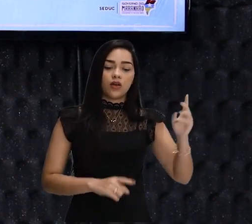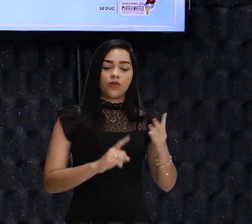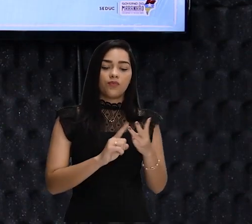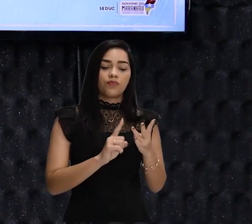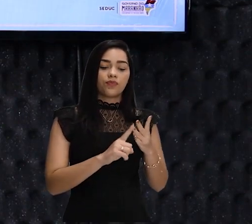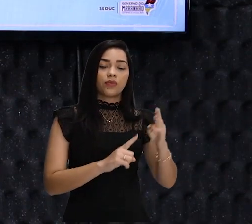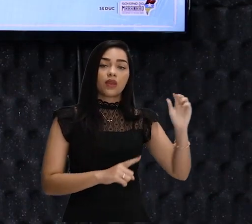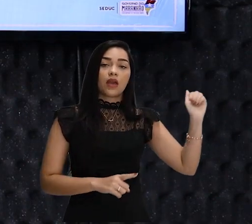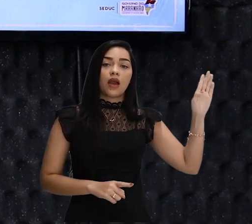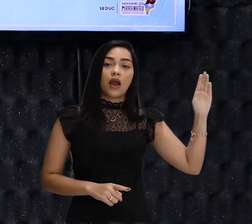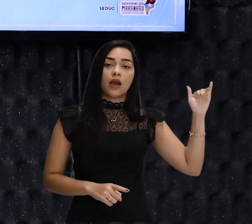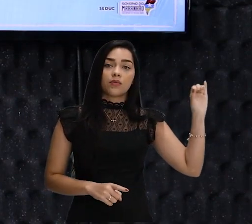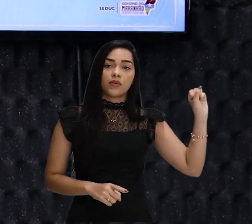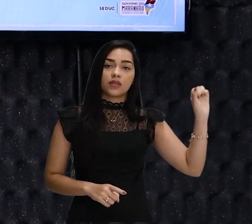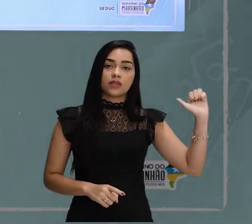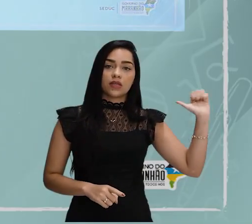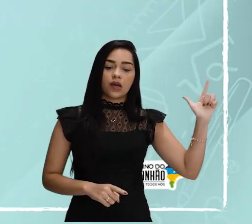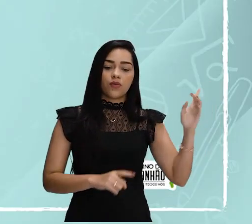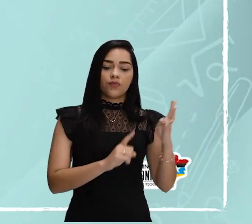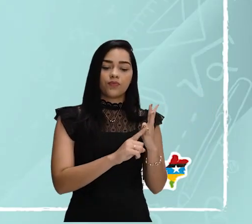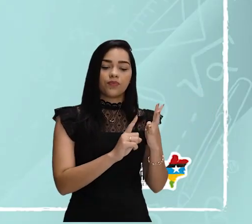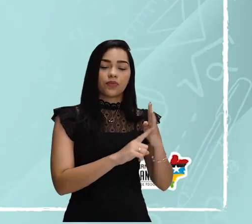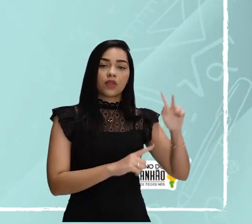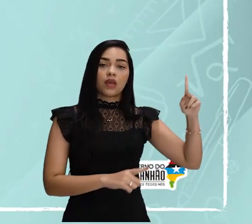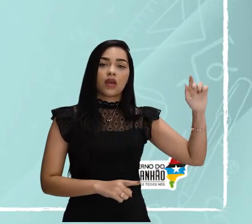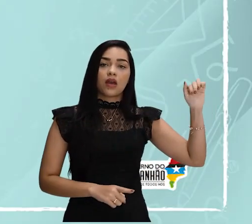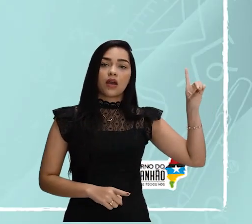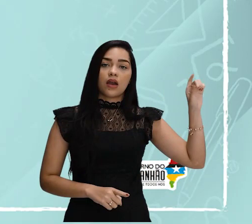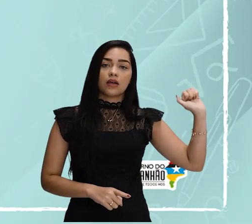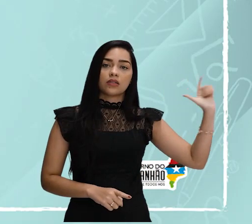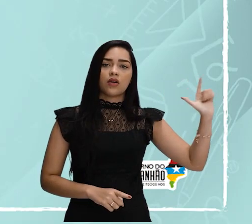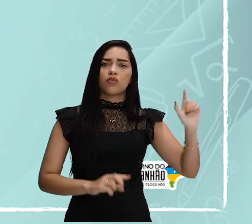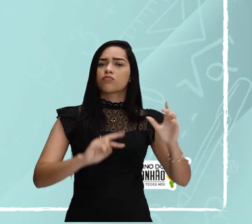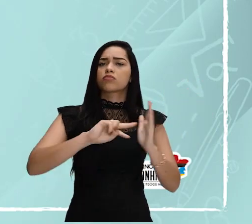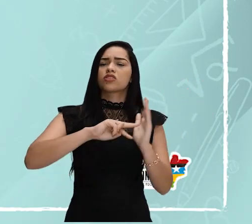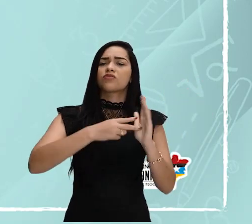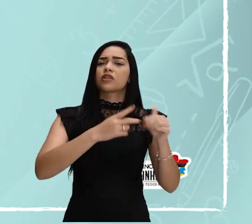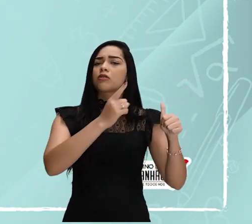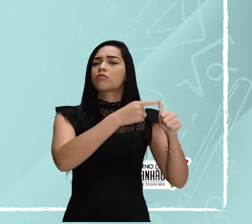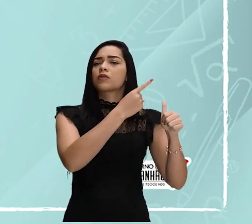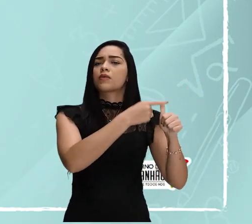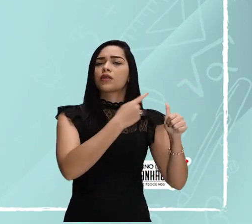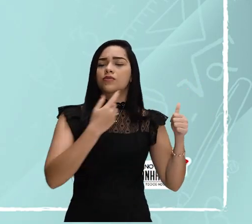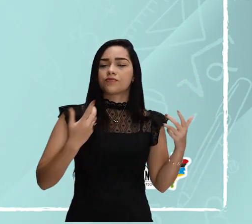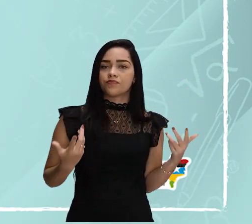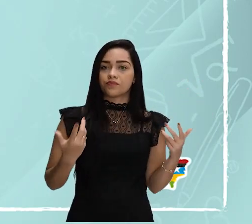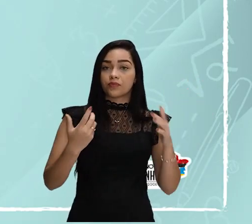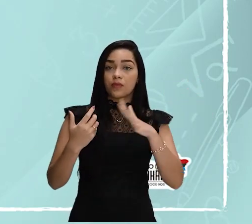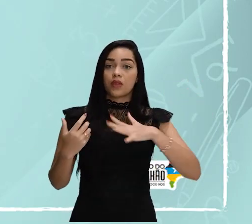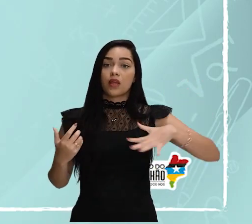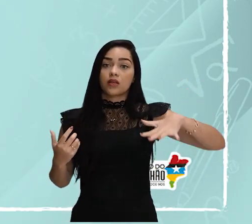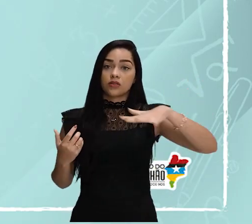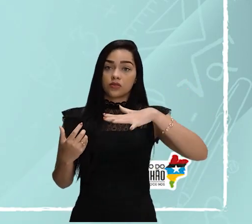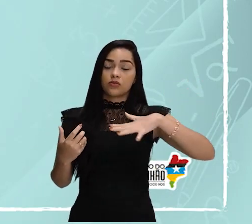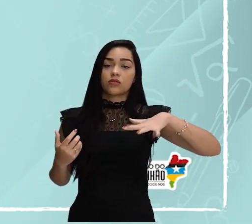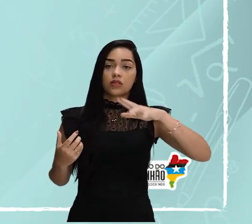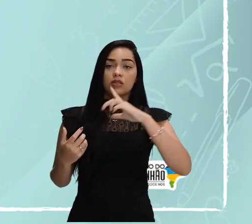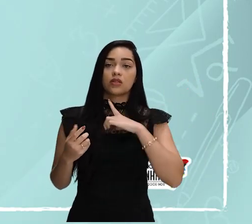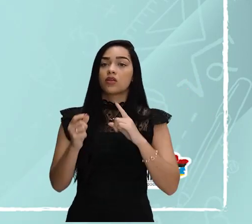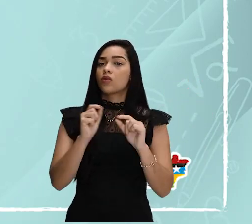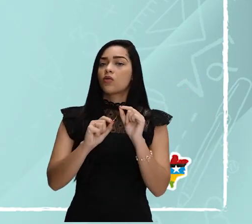e zona radal. O que seria a zona nerítica? A zona nerítica vai